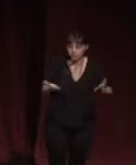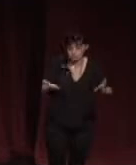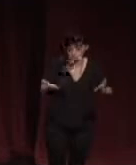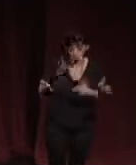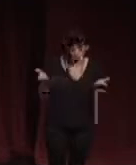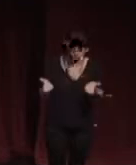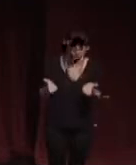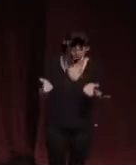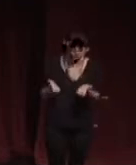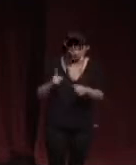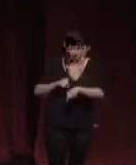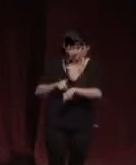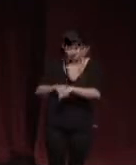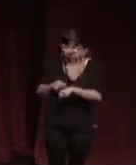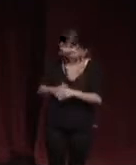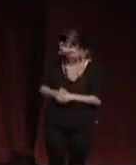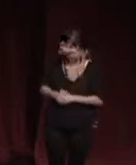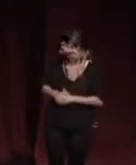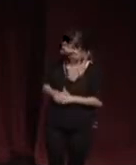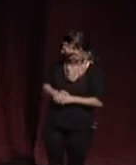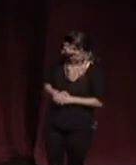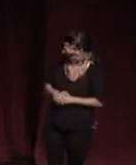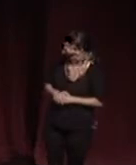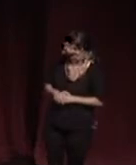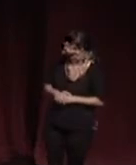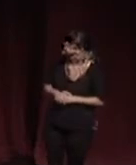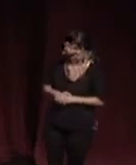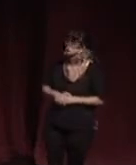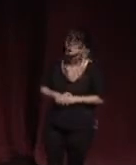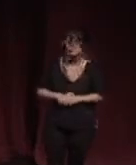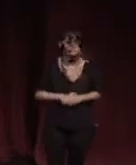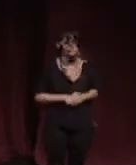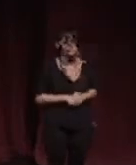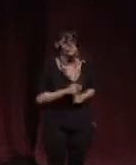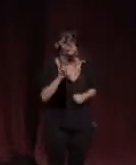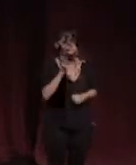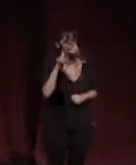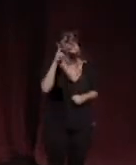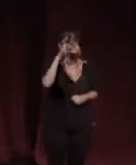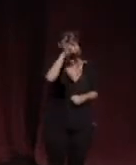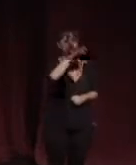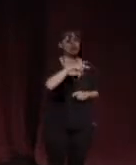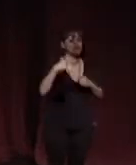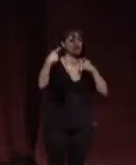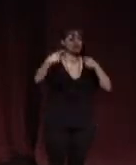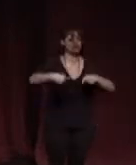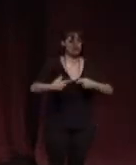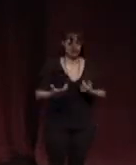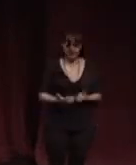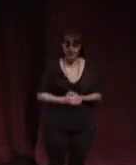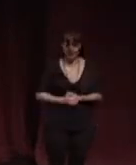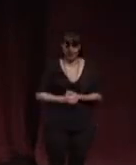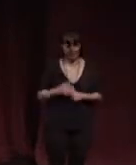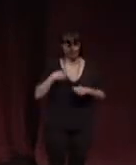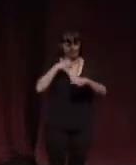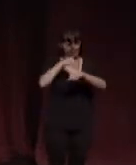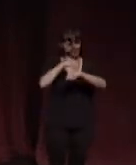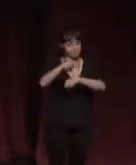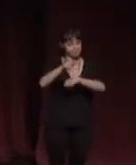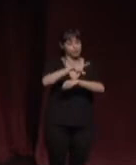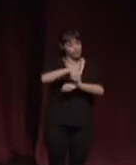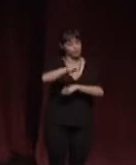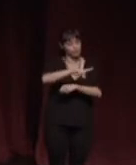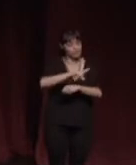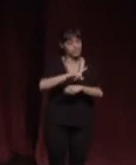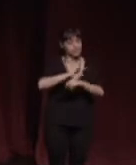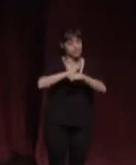Então tá, vai lá, troca. E quais são os nossos desafios? E aí eu estou trazendo alguns dados para vocês